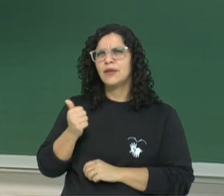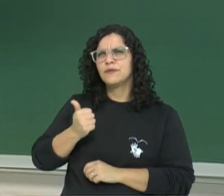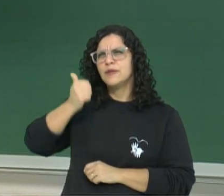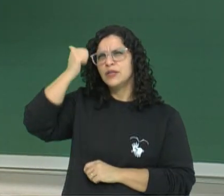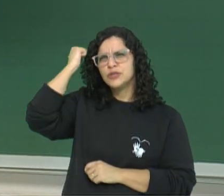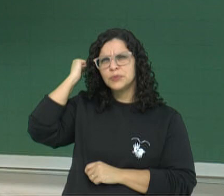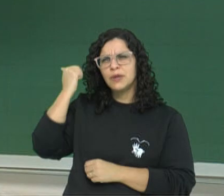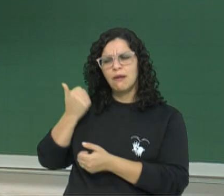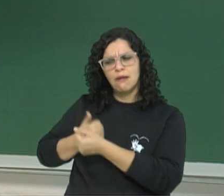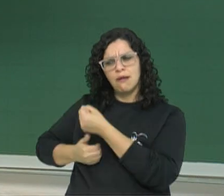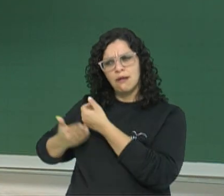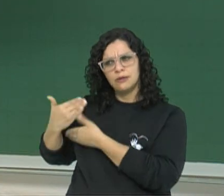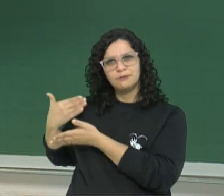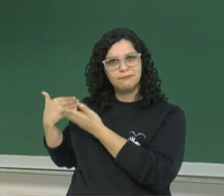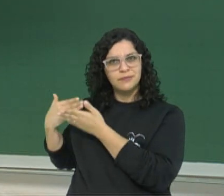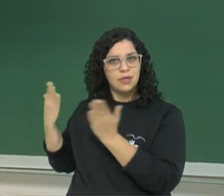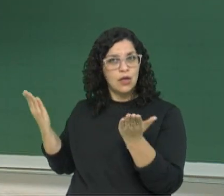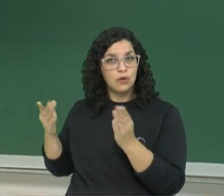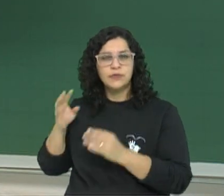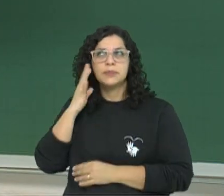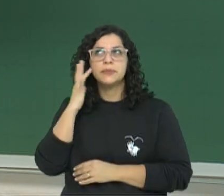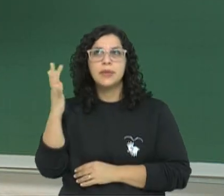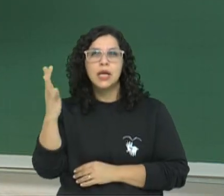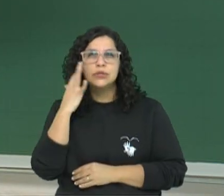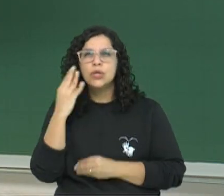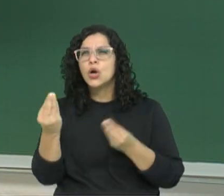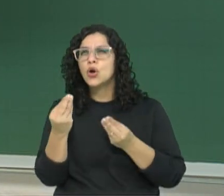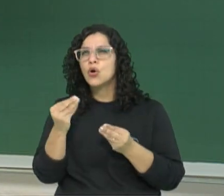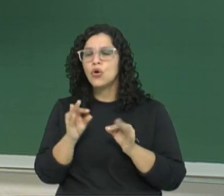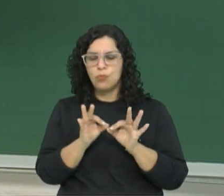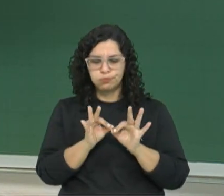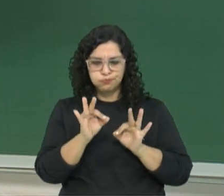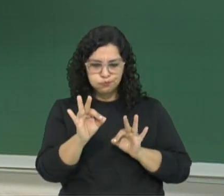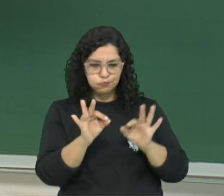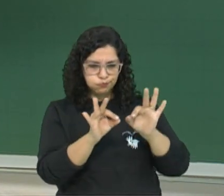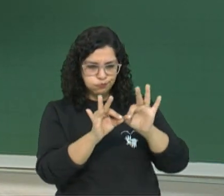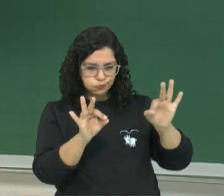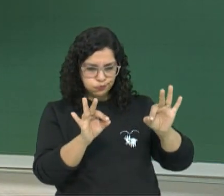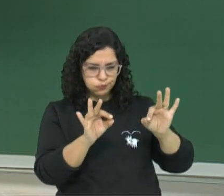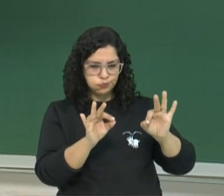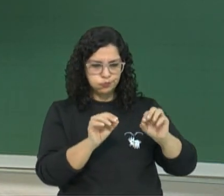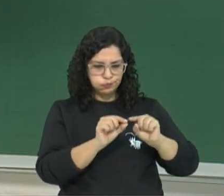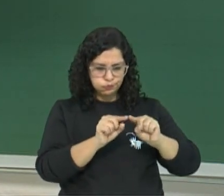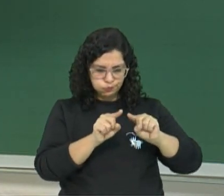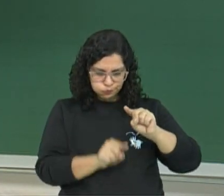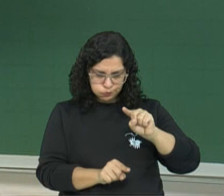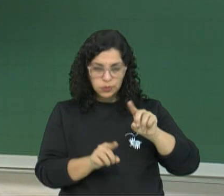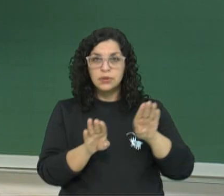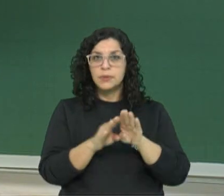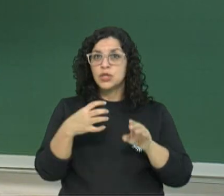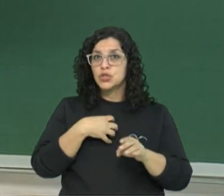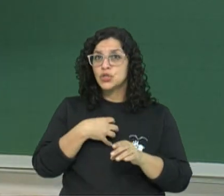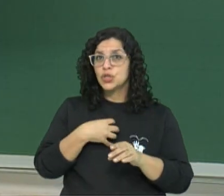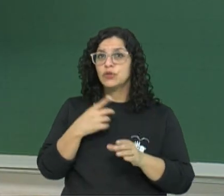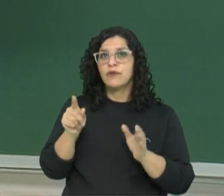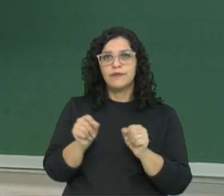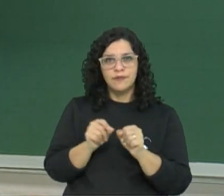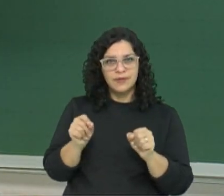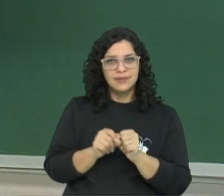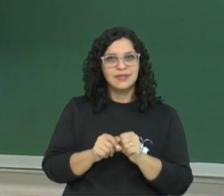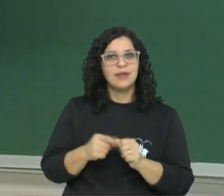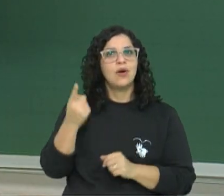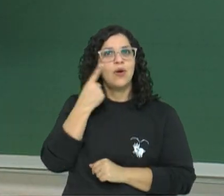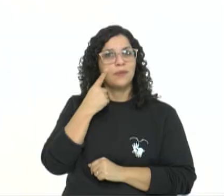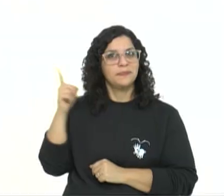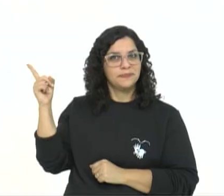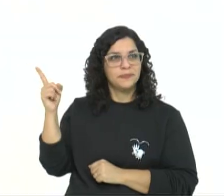anos atrás. E você tem que imaginar, né, as dimensões do tijolo, tudo mais ali, como é que está sendo posicionado. Então, vamos lá a